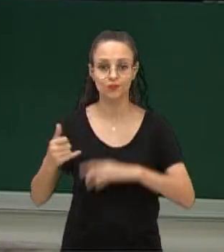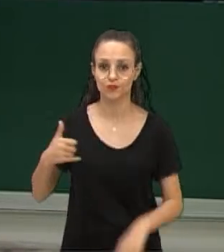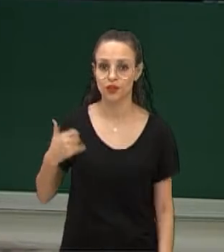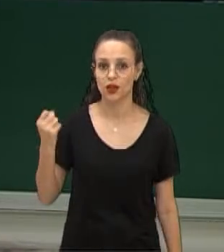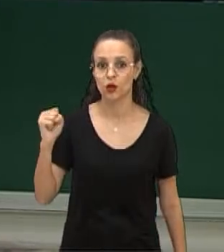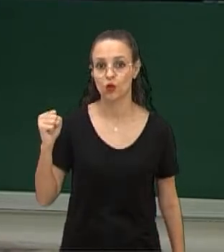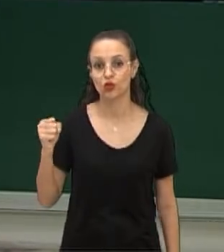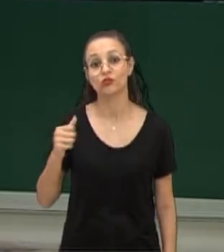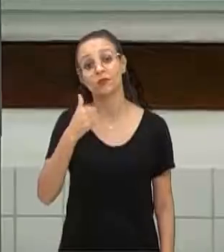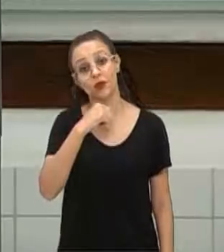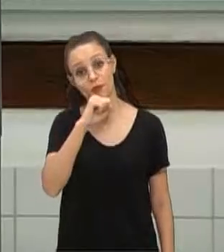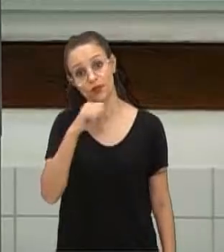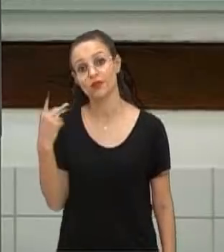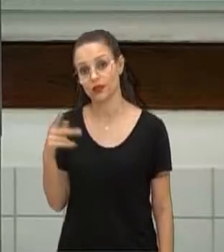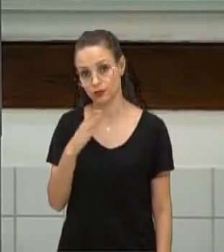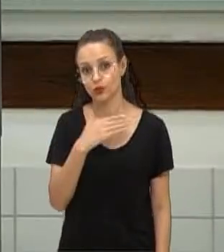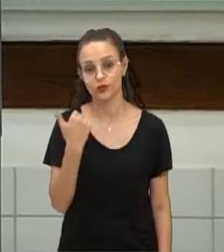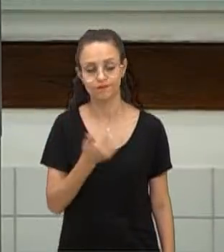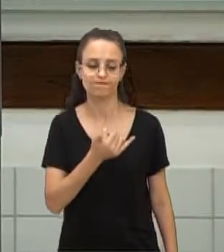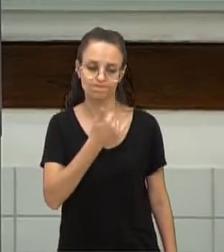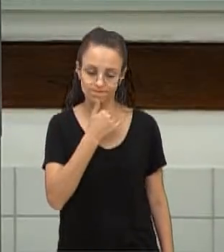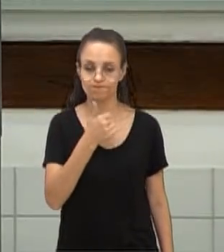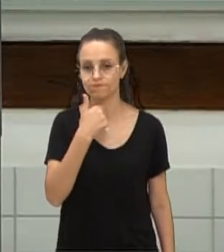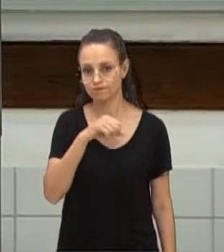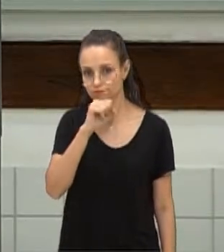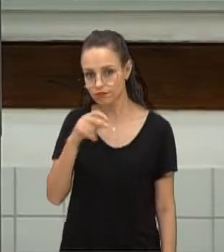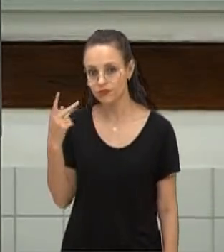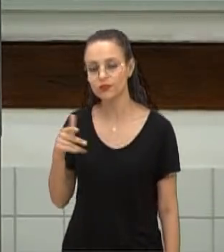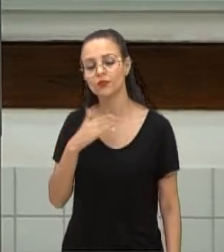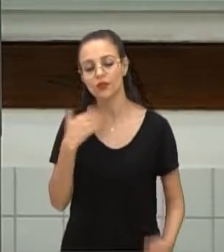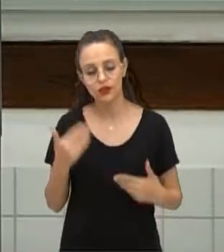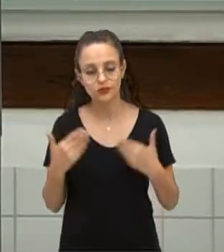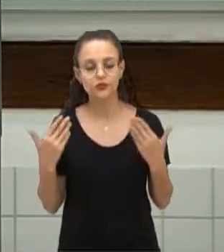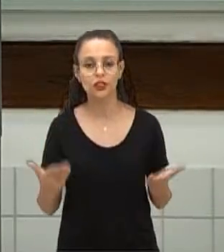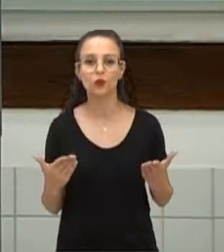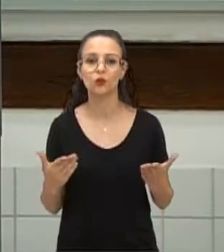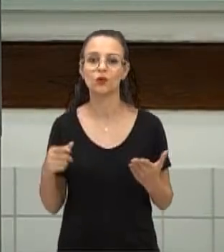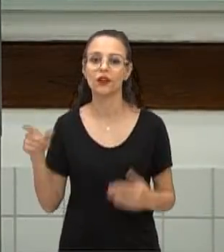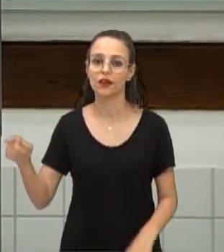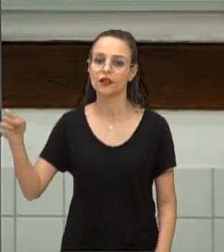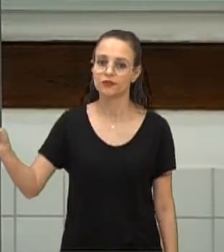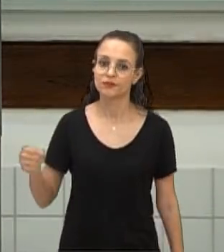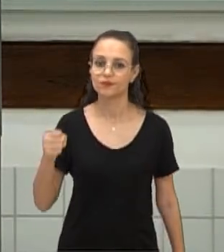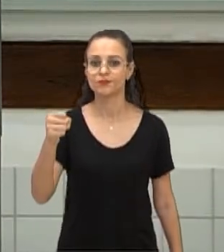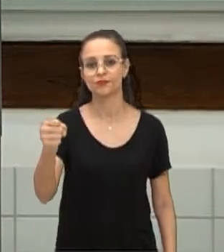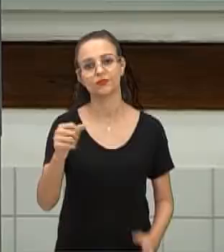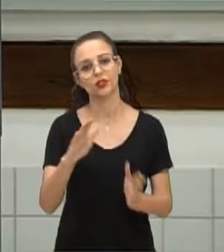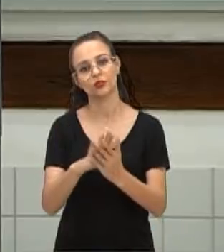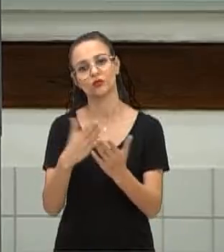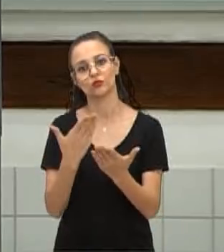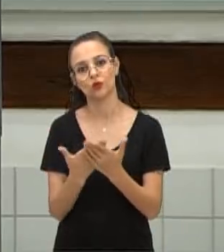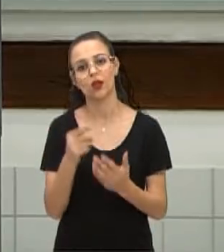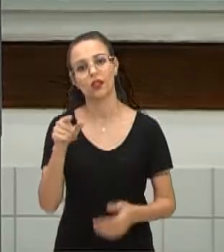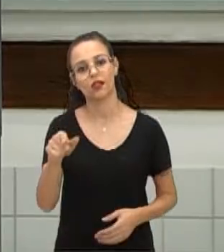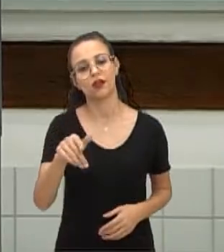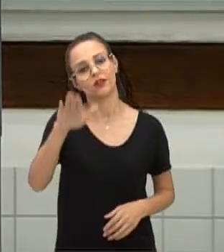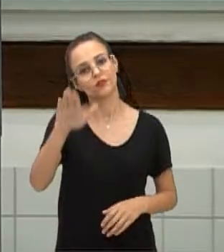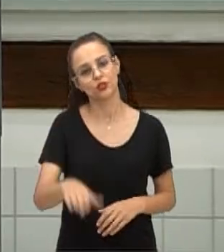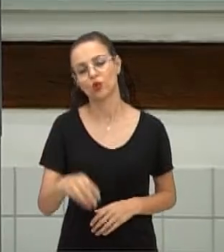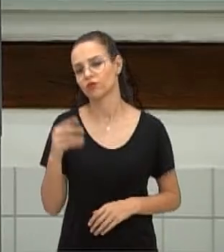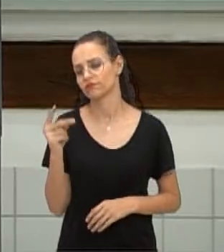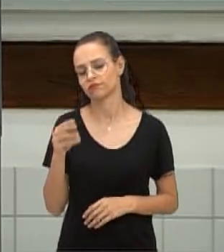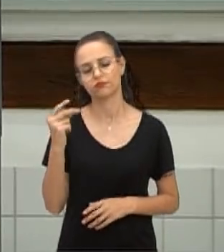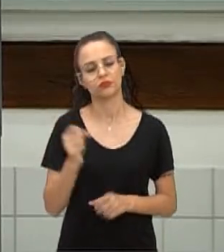ele perdeu a mãe dele, infelizmente ele perdeu a mãe dele, e foi mandado a um colégio interno, lá onde ele ficou por muito